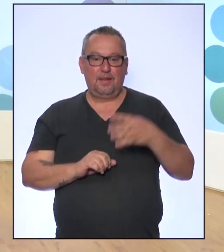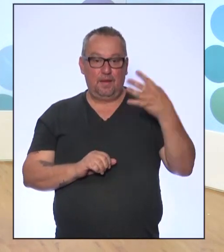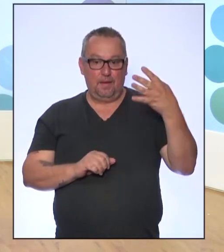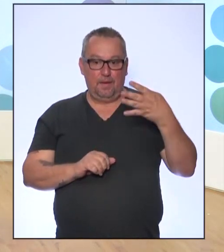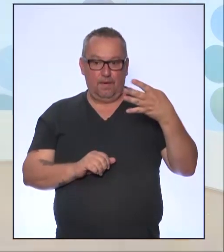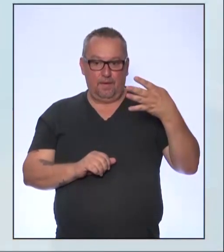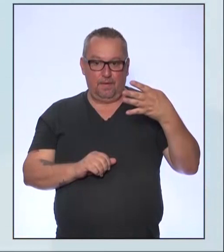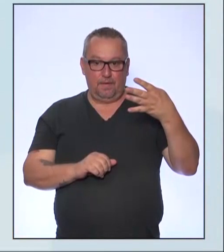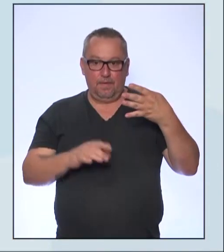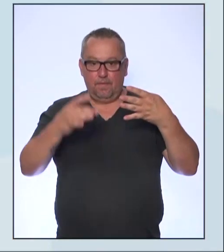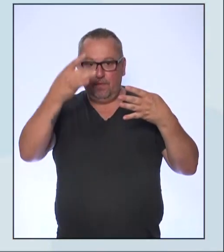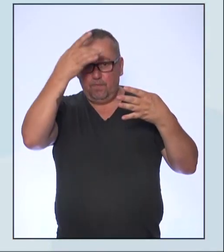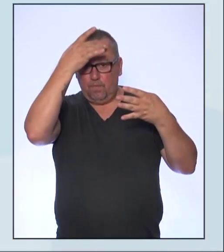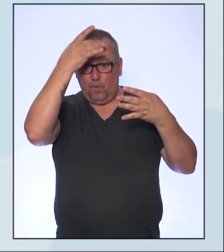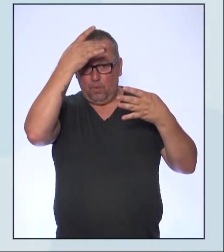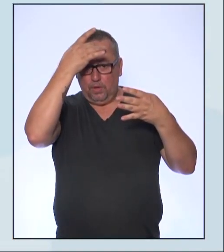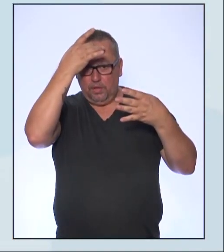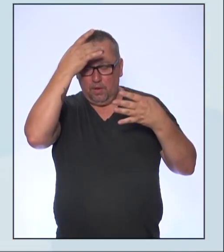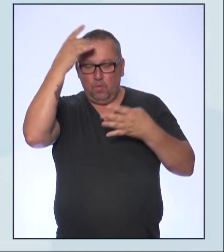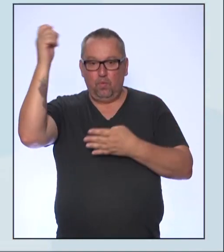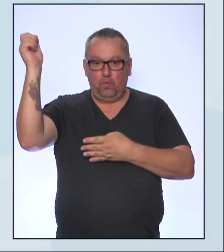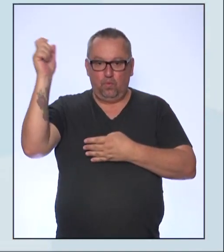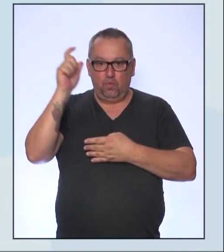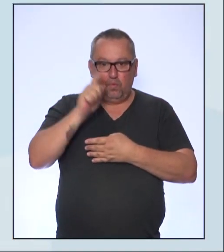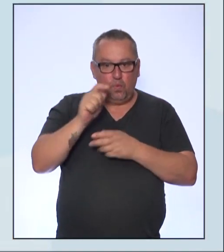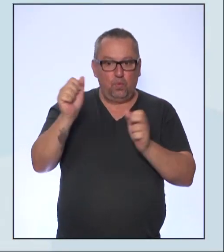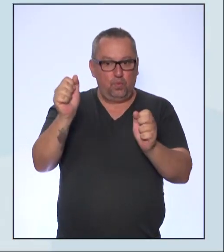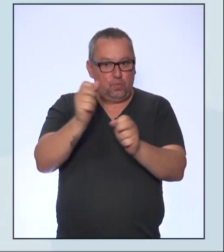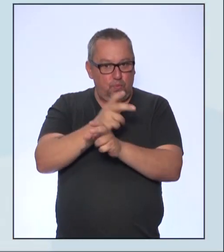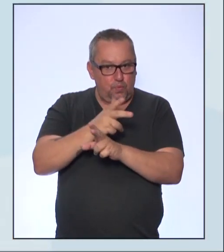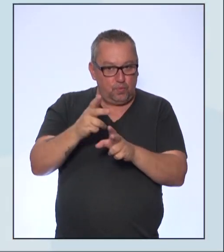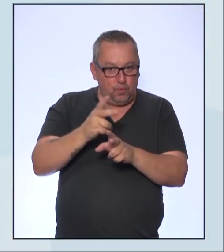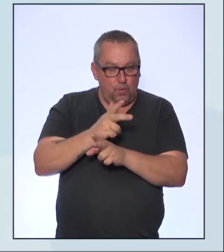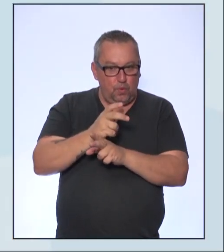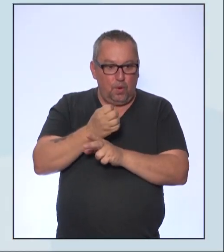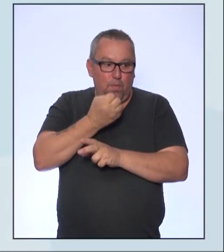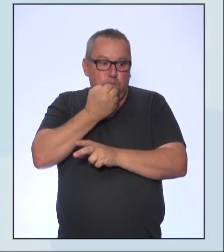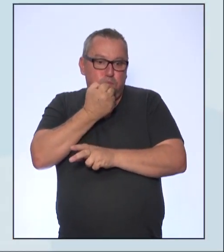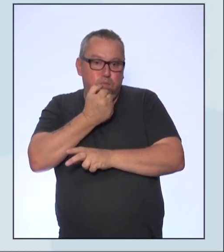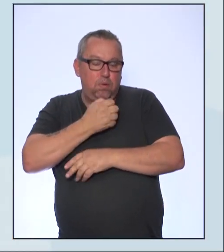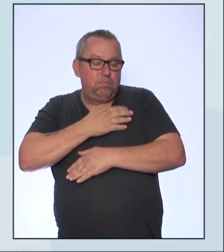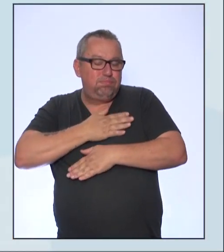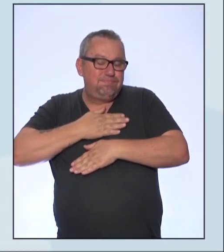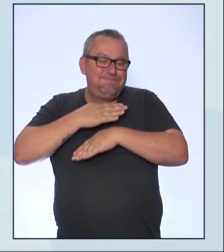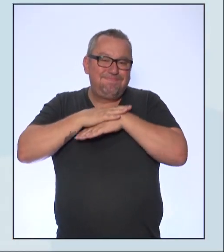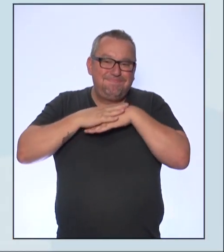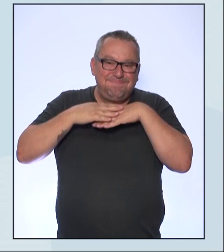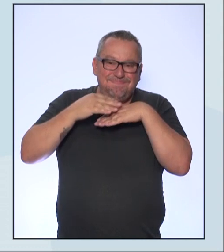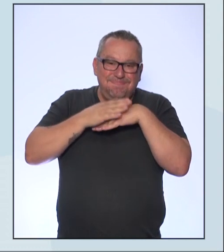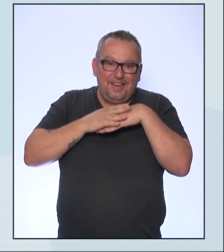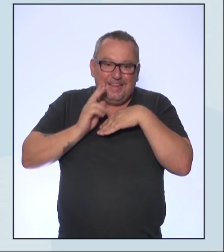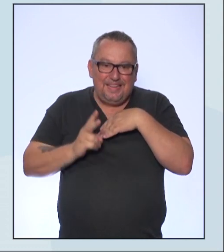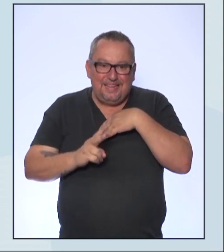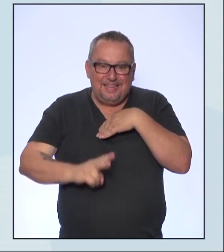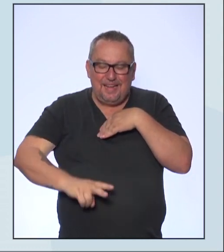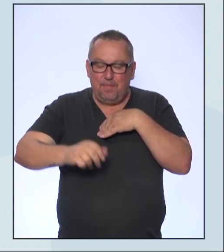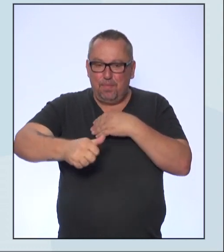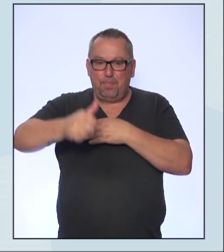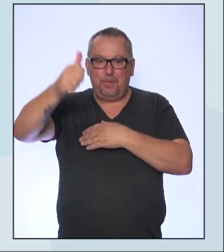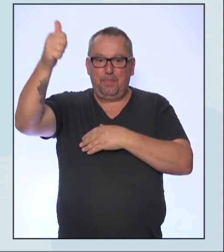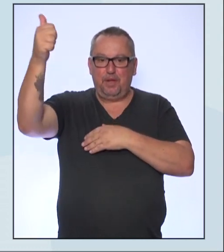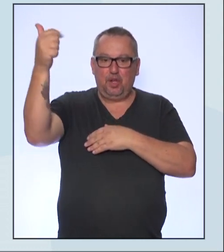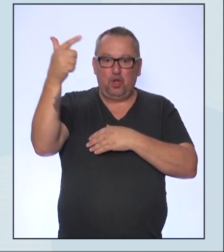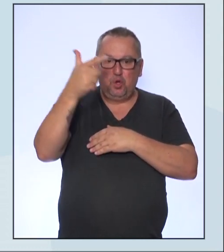A moral da fábula O Sol e o Vento é: a bondade e a amabilidade são sempre mais fortes que a fúria